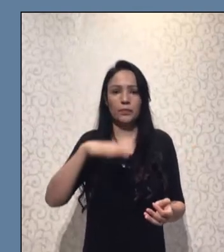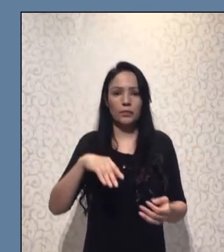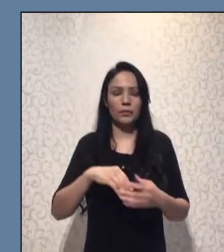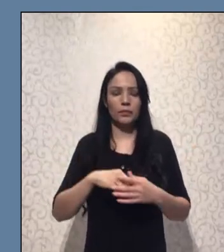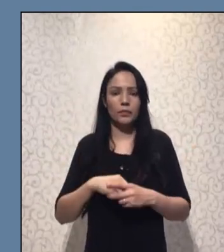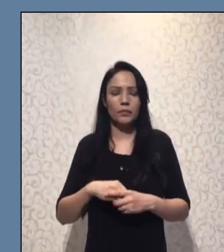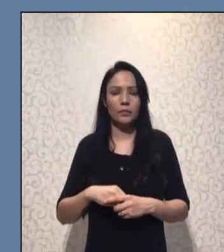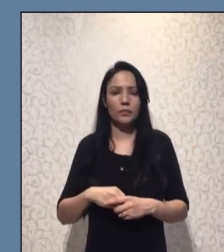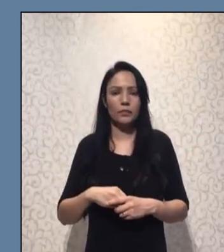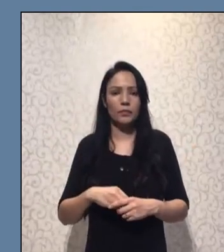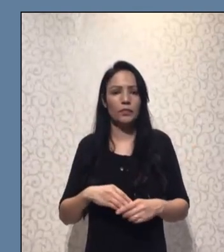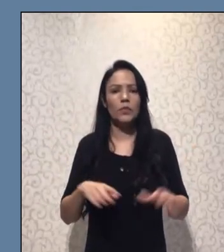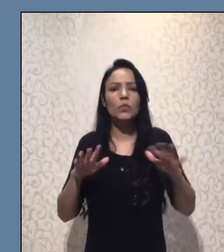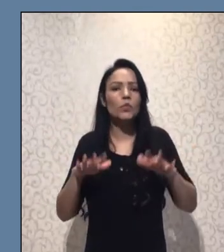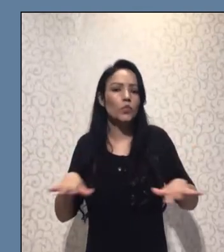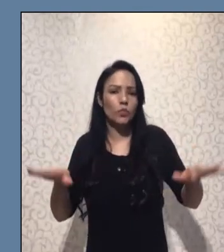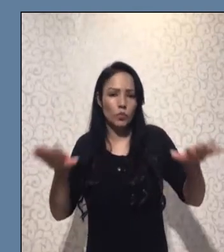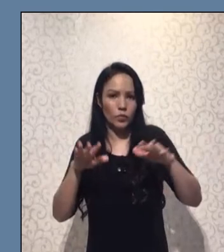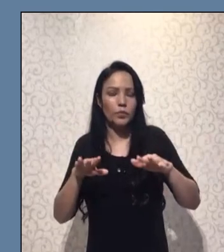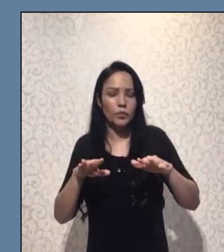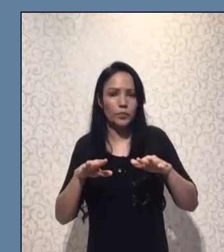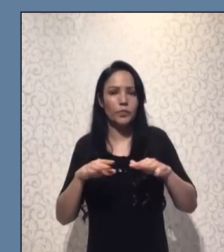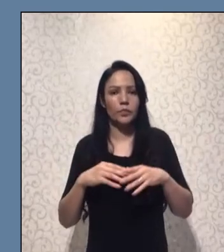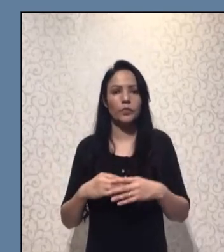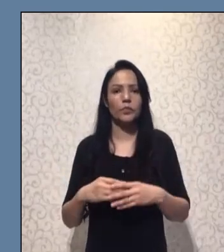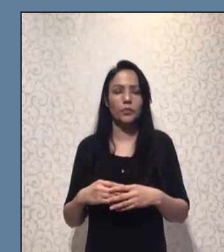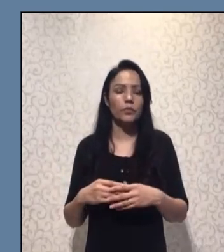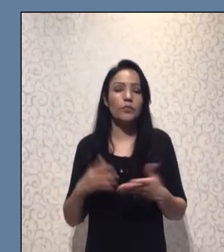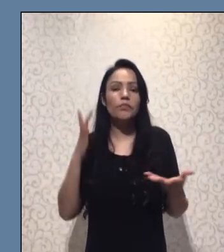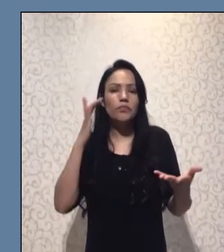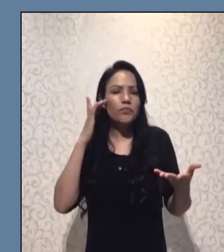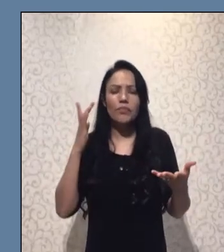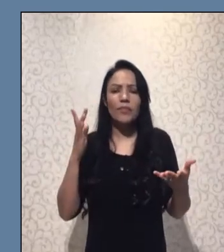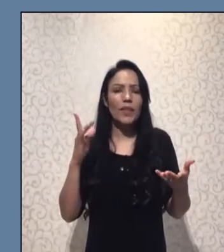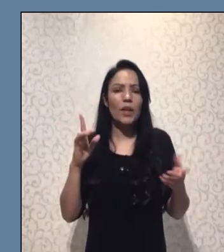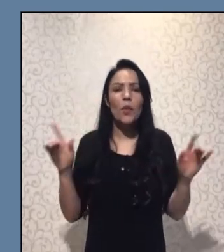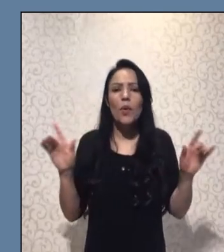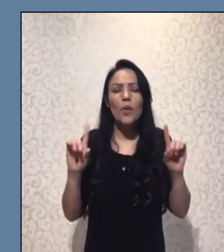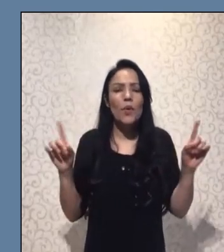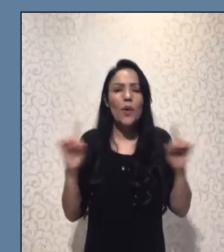De uma maneira geral, eu acho que não faz parte